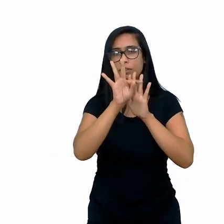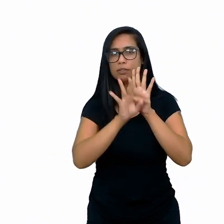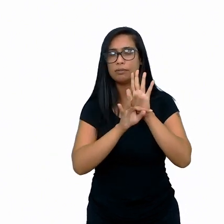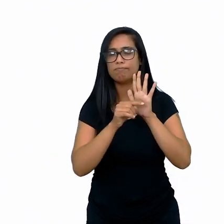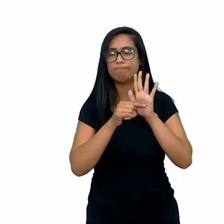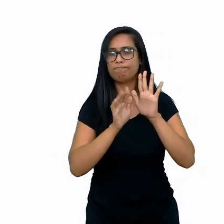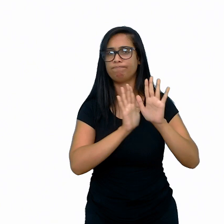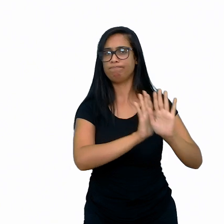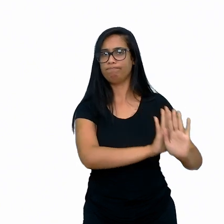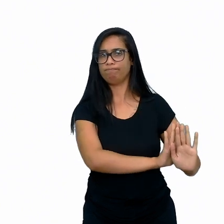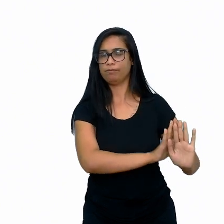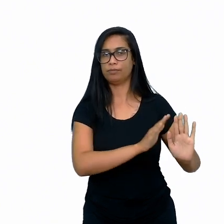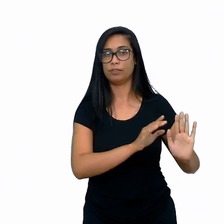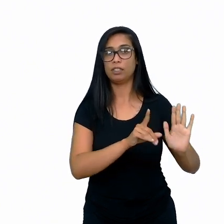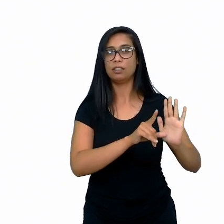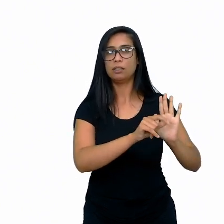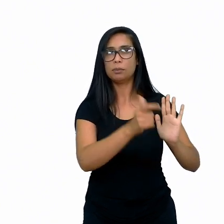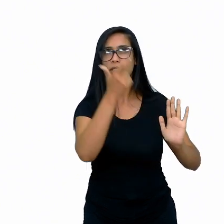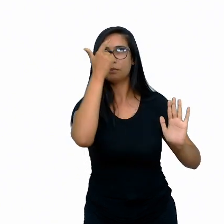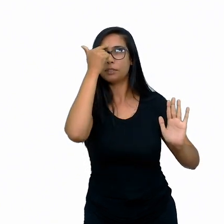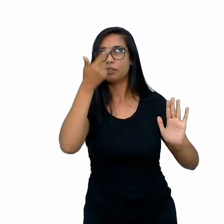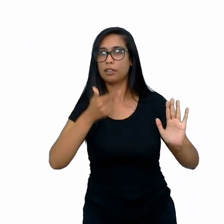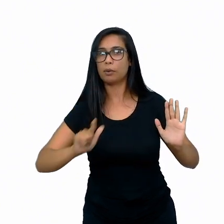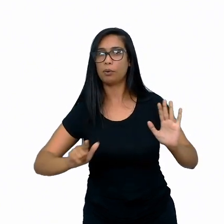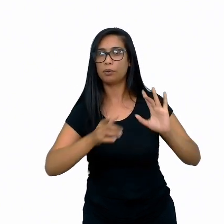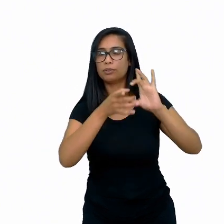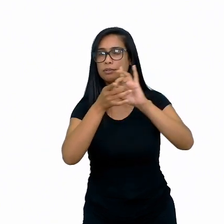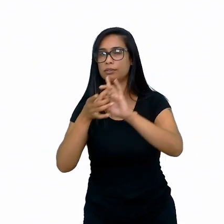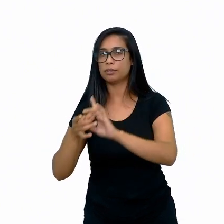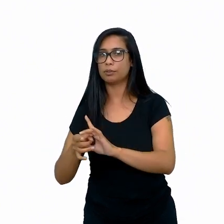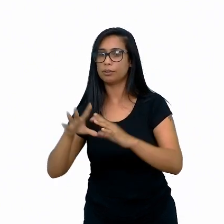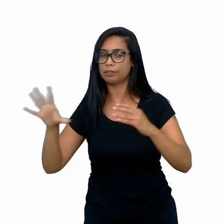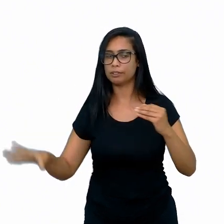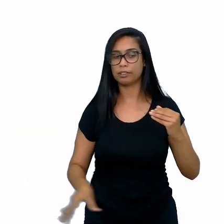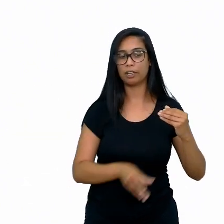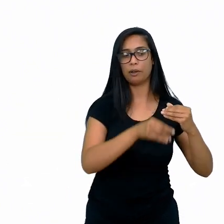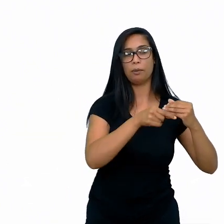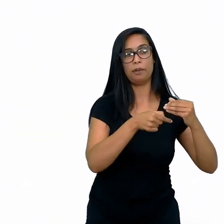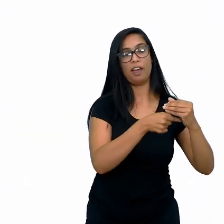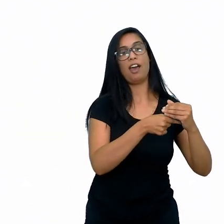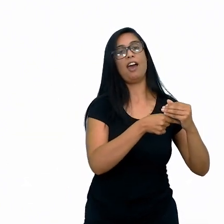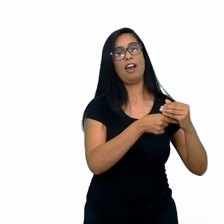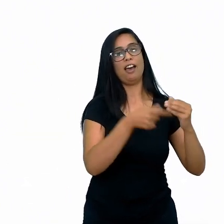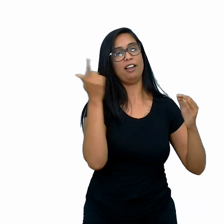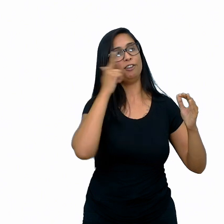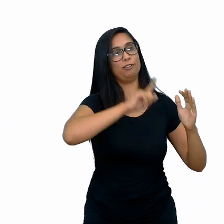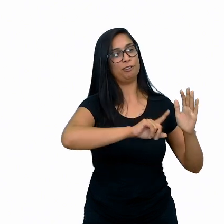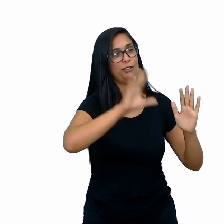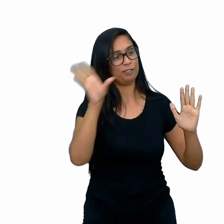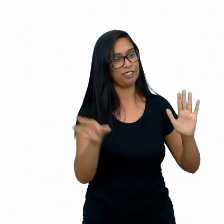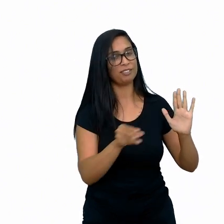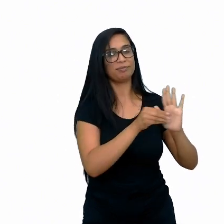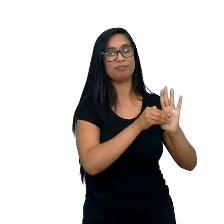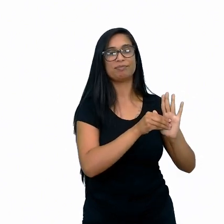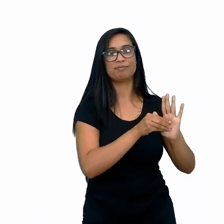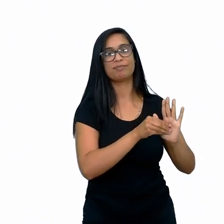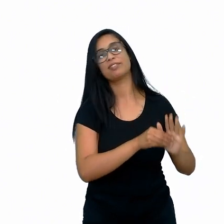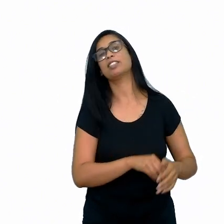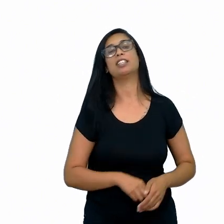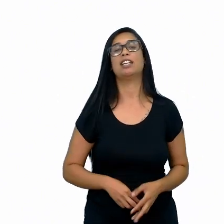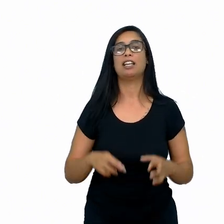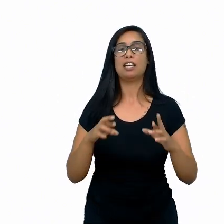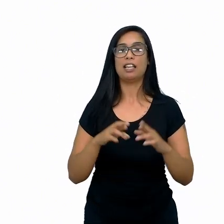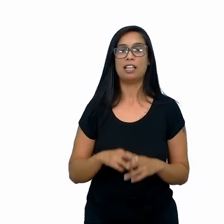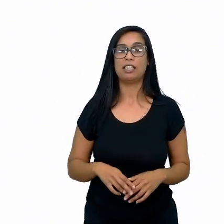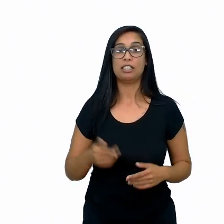só então, em outro momento, o pegamos para a próxima etapa, a revisão,